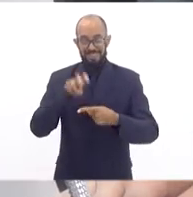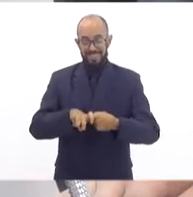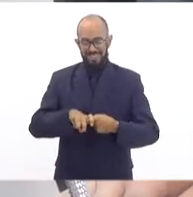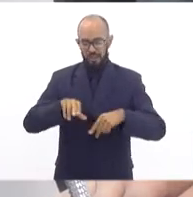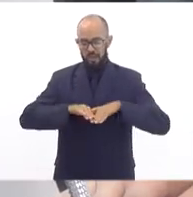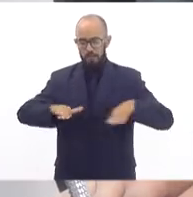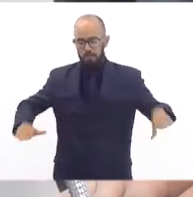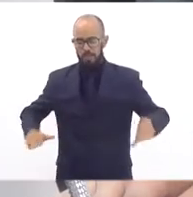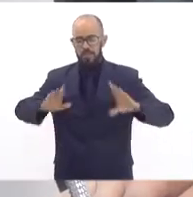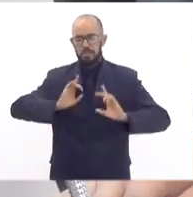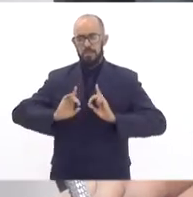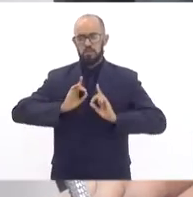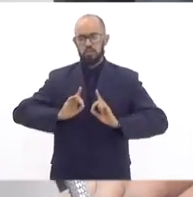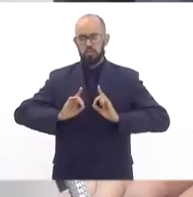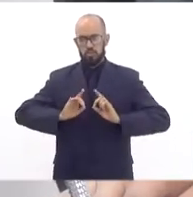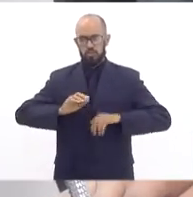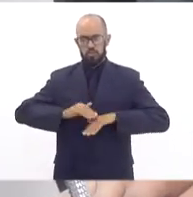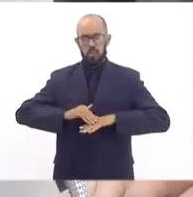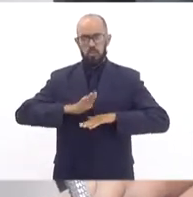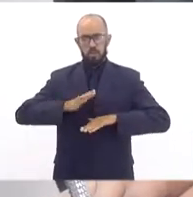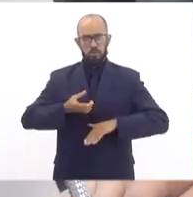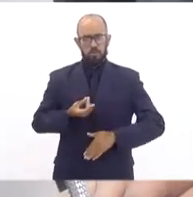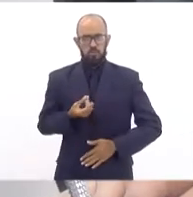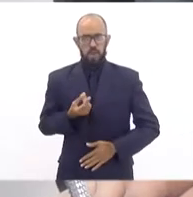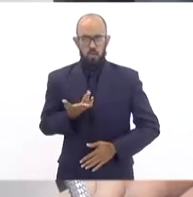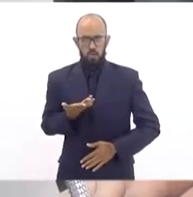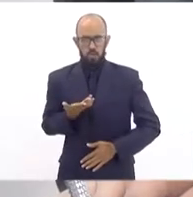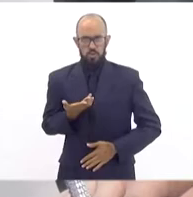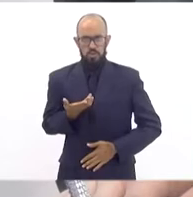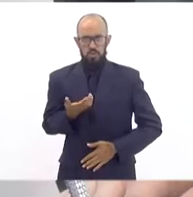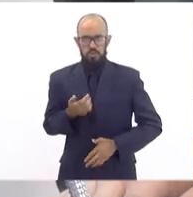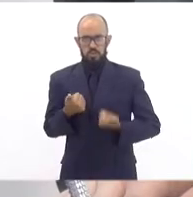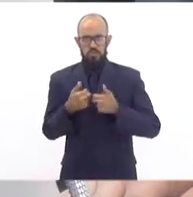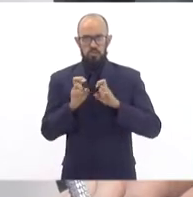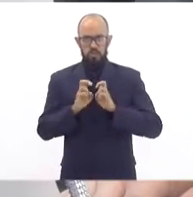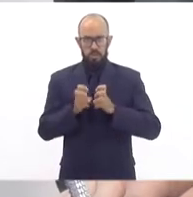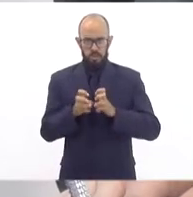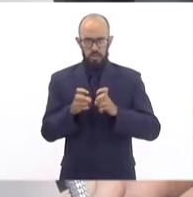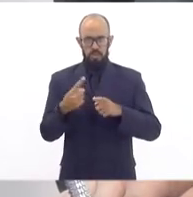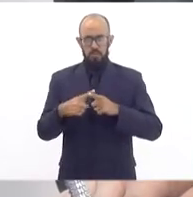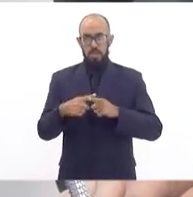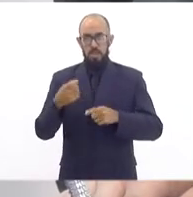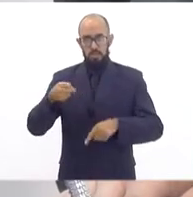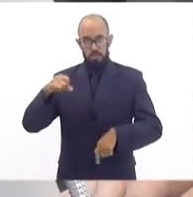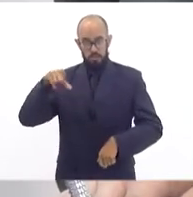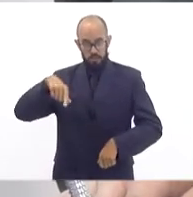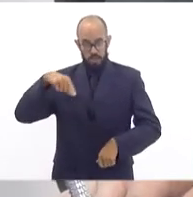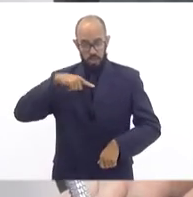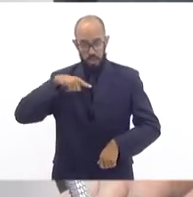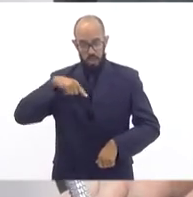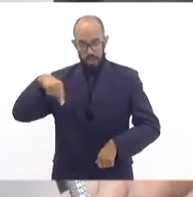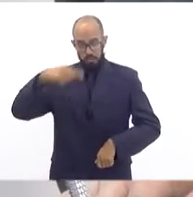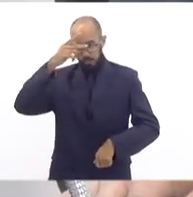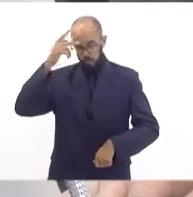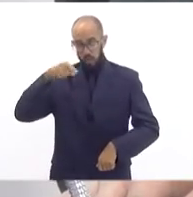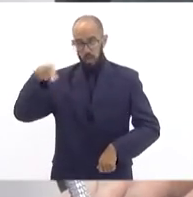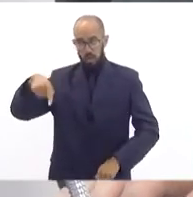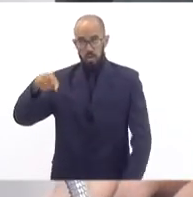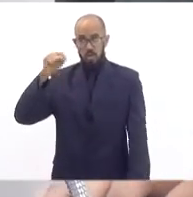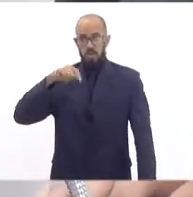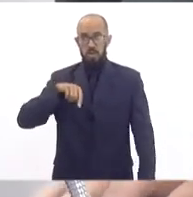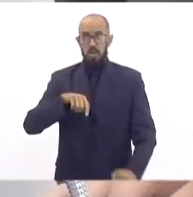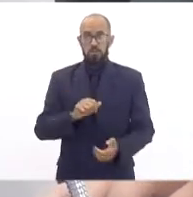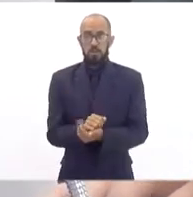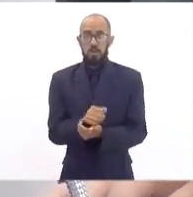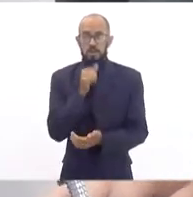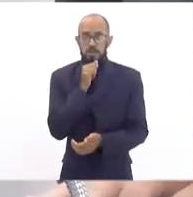discutir o aumento dessa tarifa? Porque se não tiver um elemento que é o passageiro, pessoal, eu não tive aumento, não. Eu